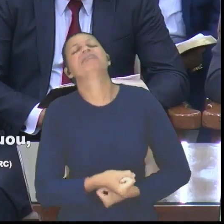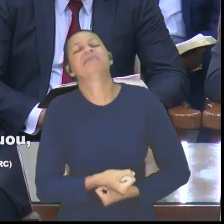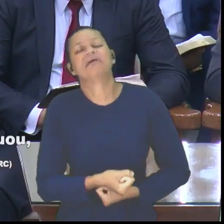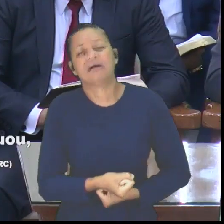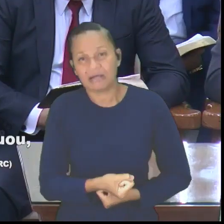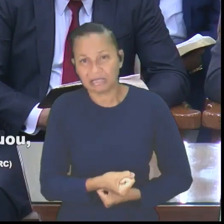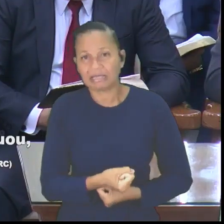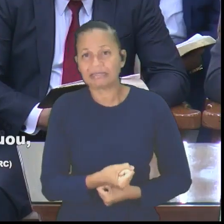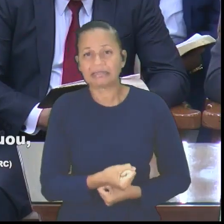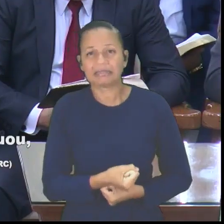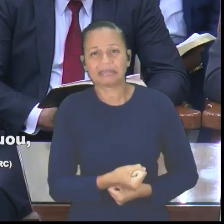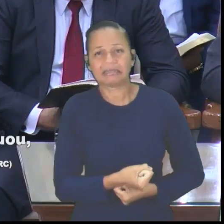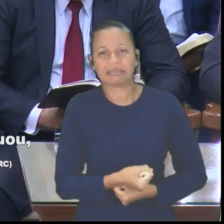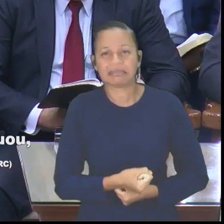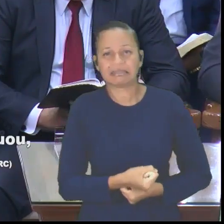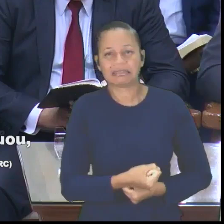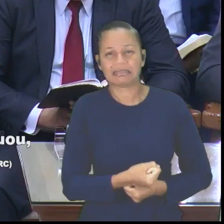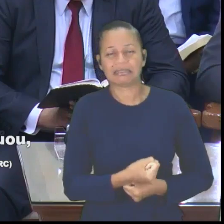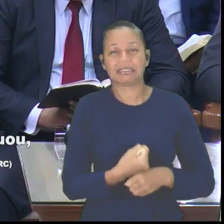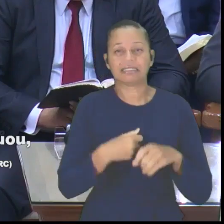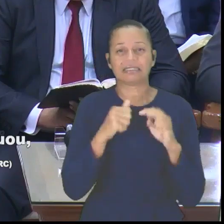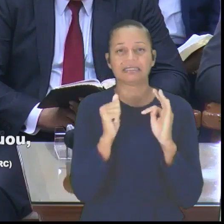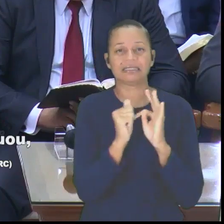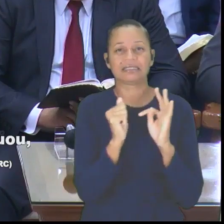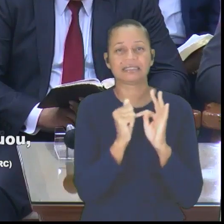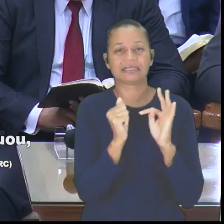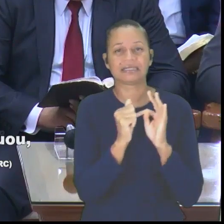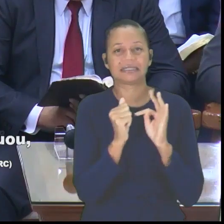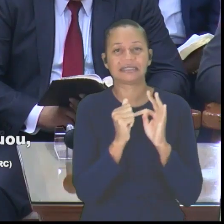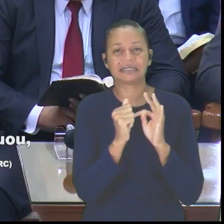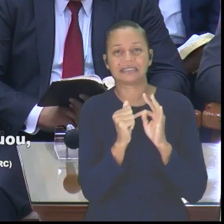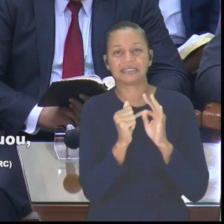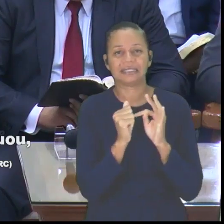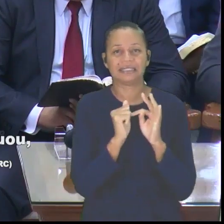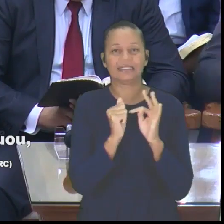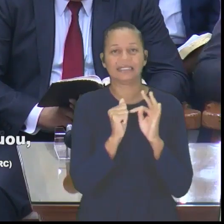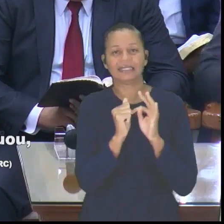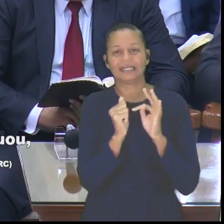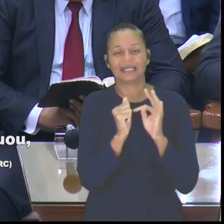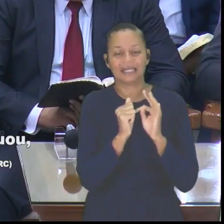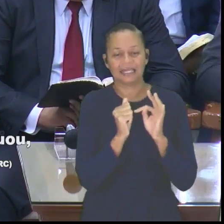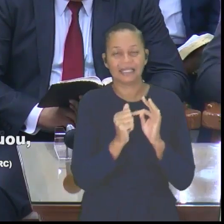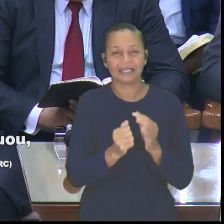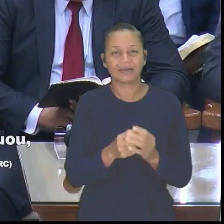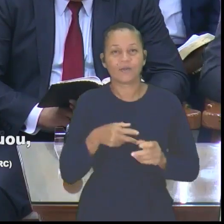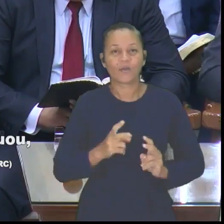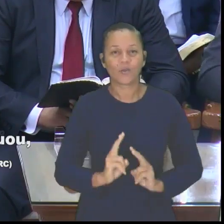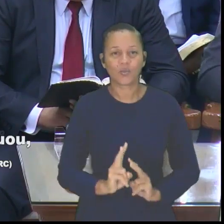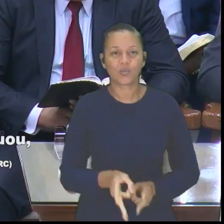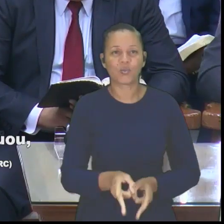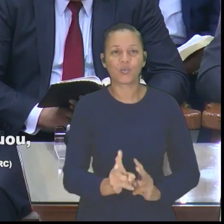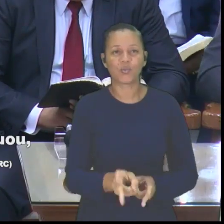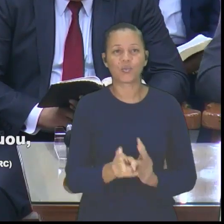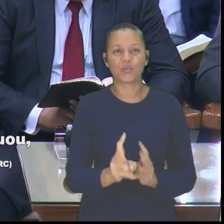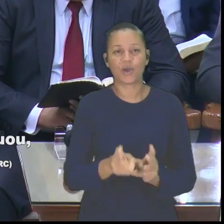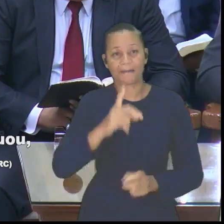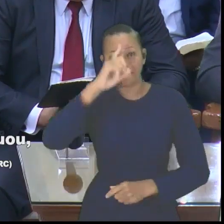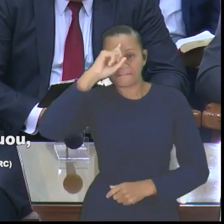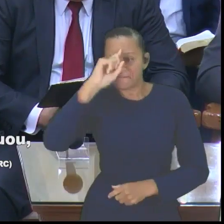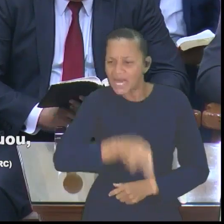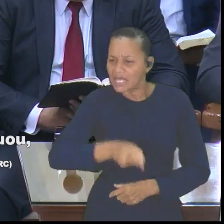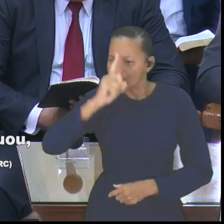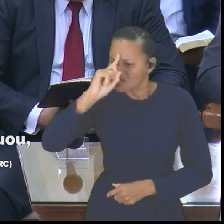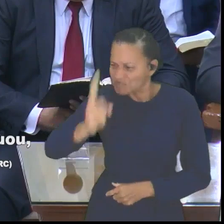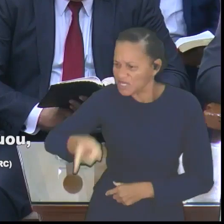João. E vendo que isso agradara aos judeus, continuou, mandando